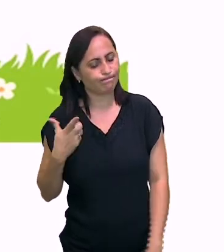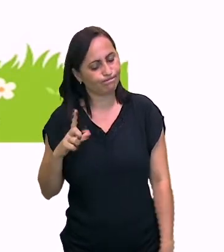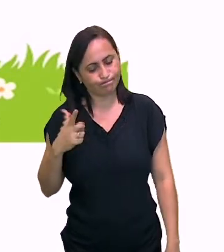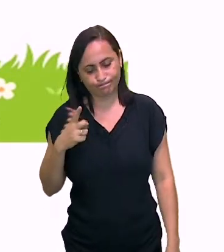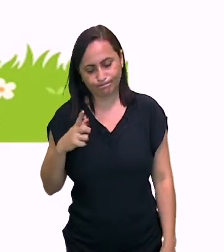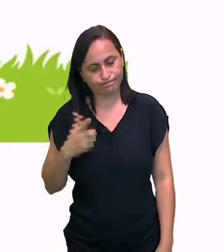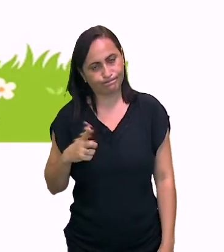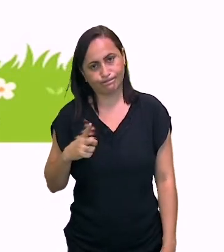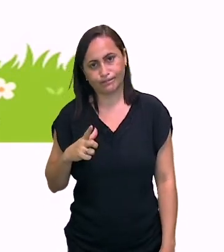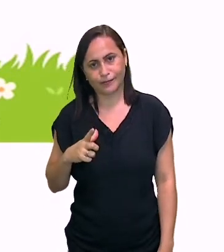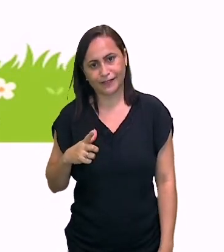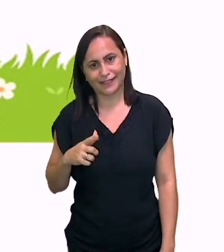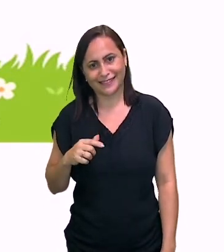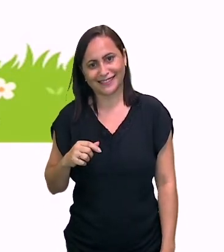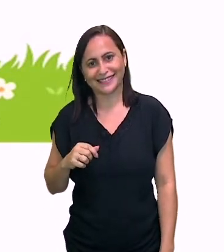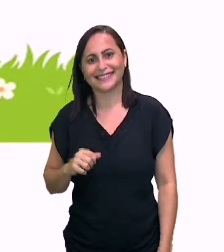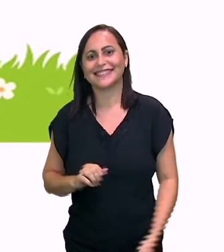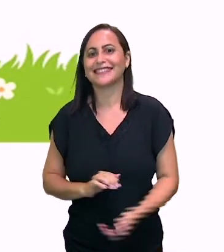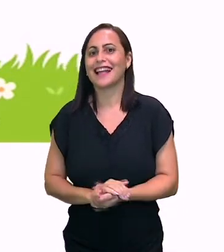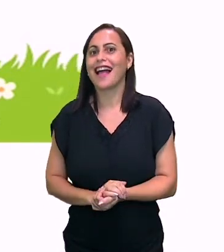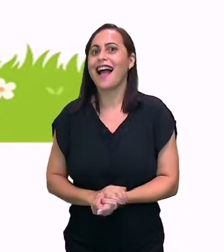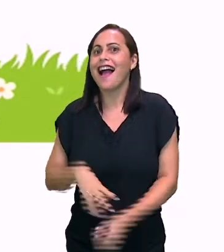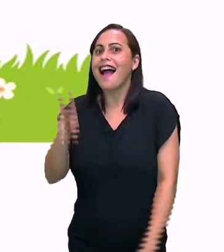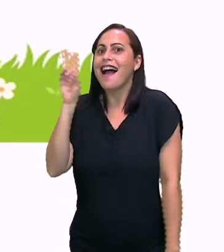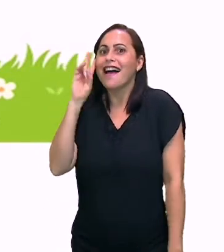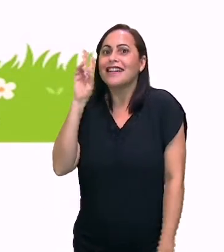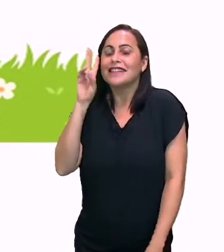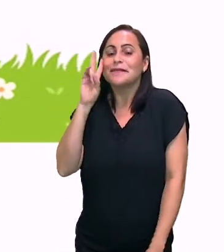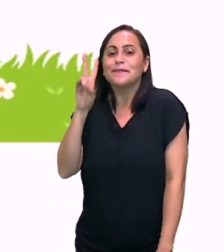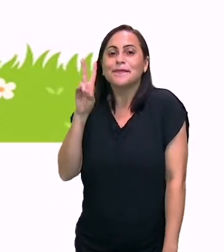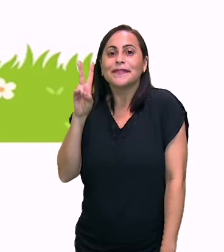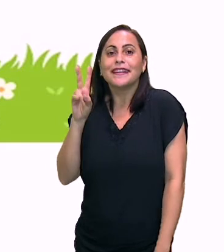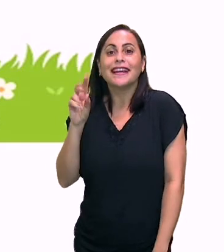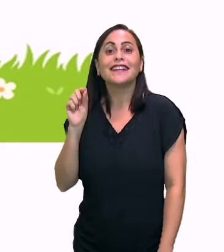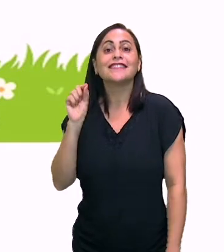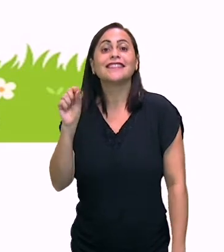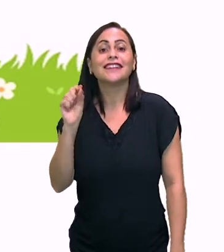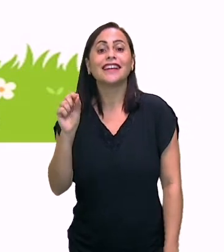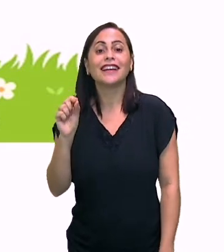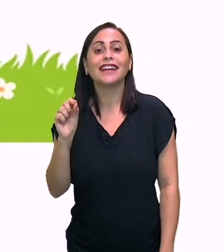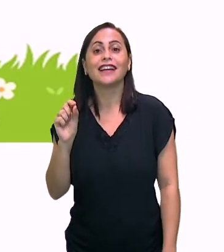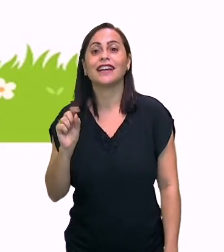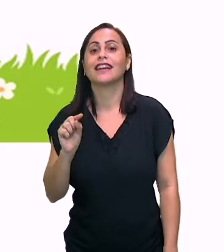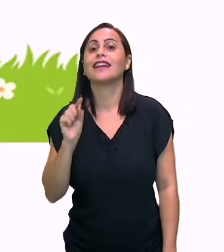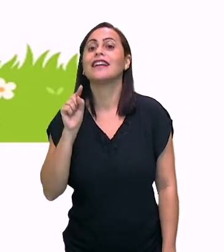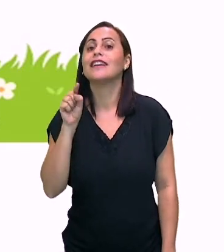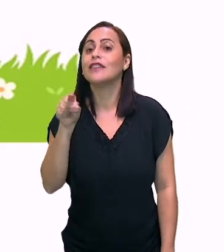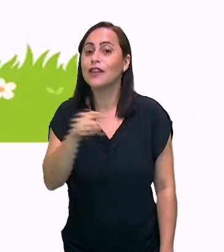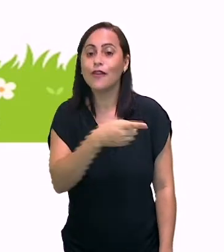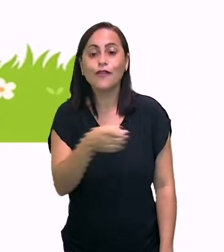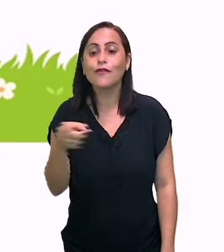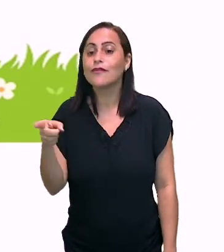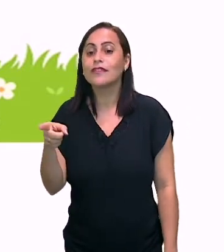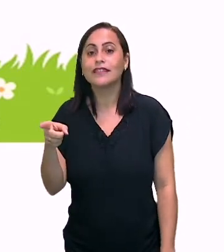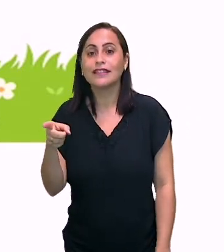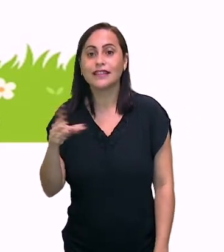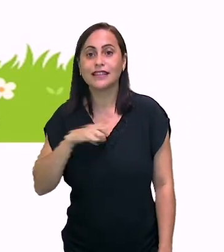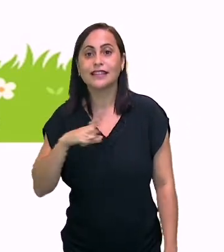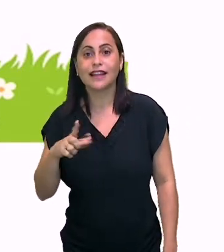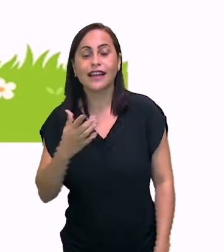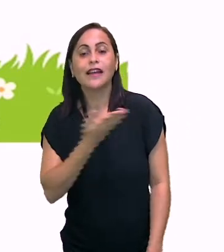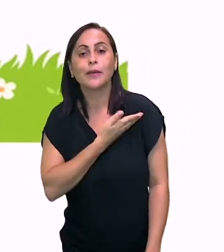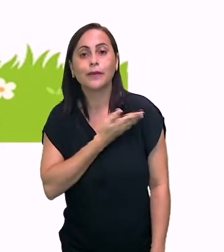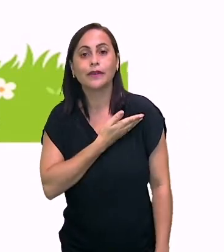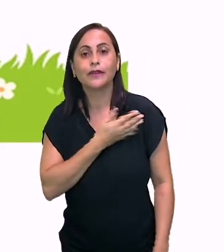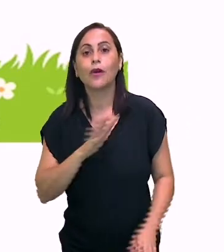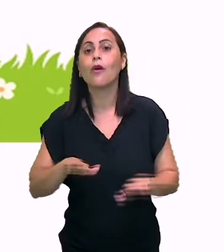vovó. Ah, lembrei de outra coisa. Quem aí tem amigos? Qual é o